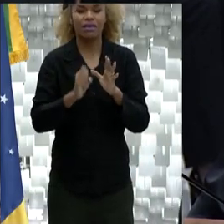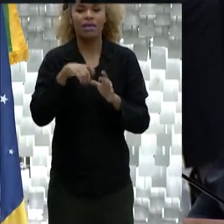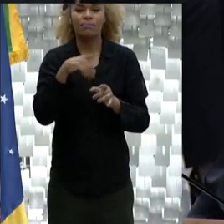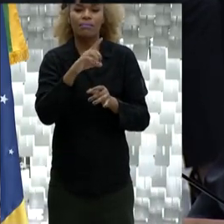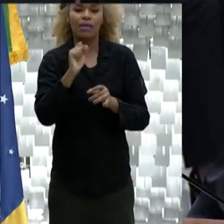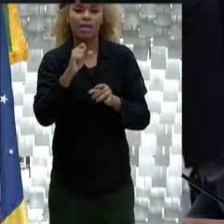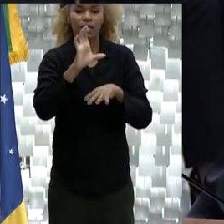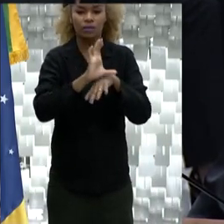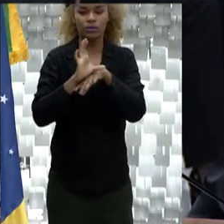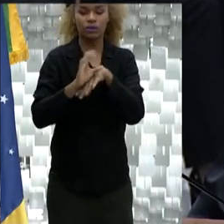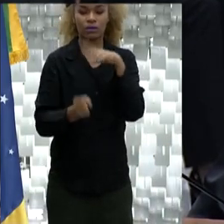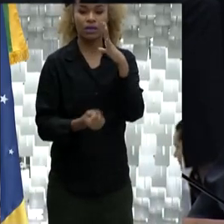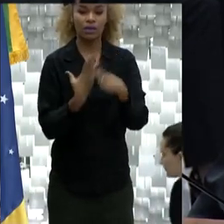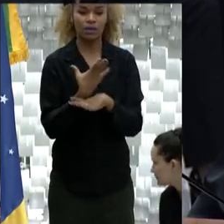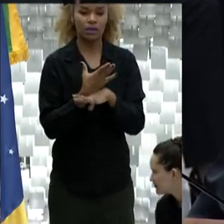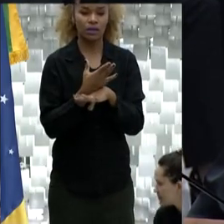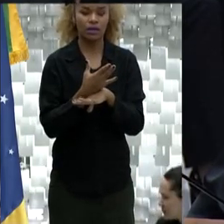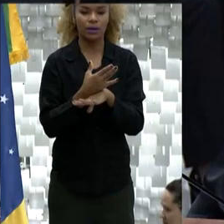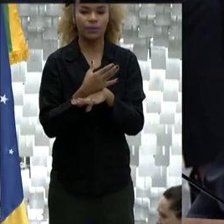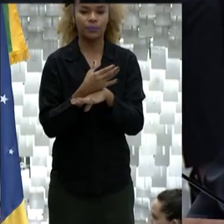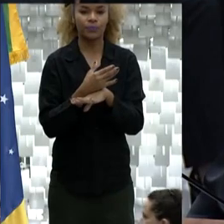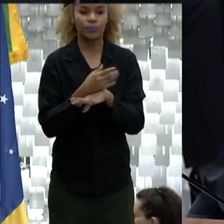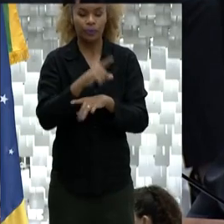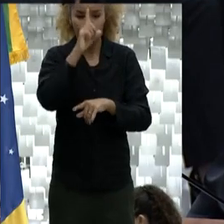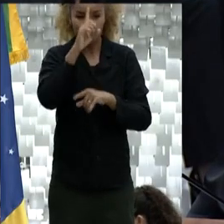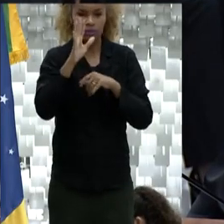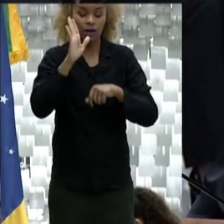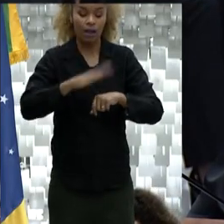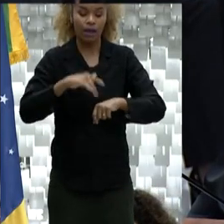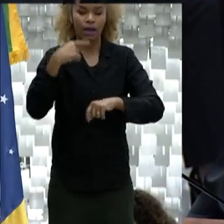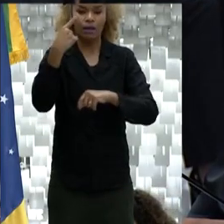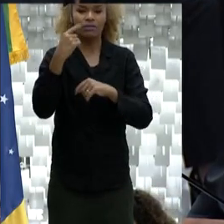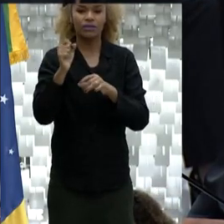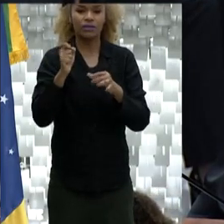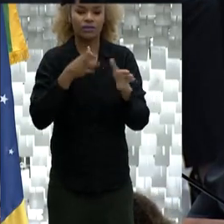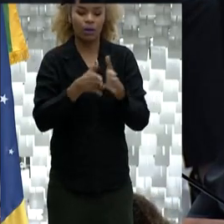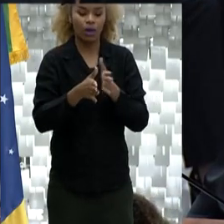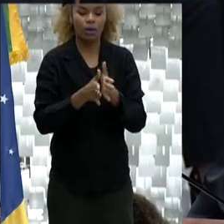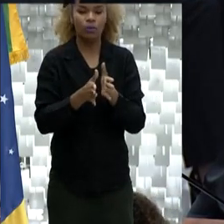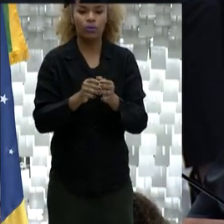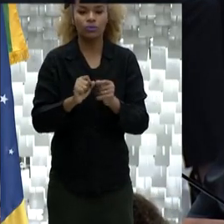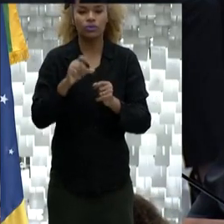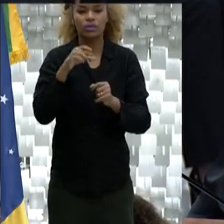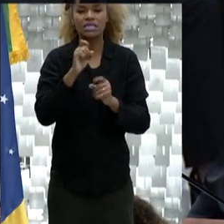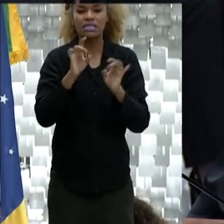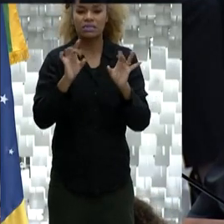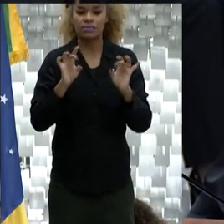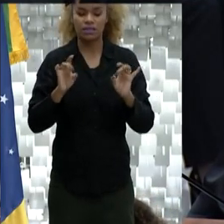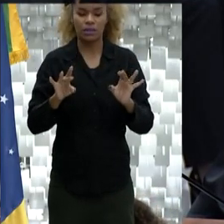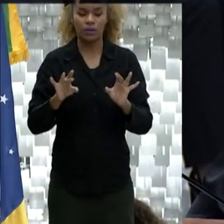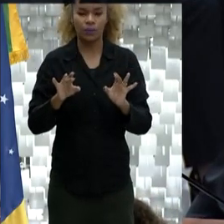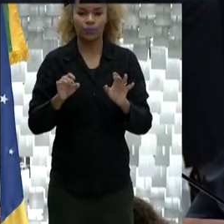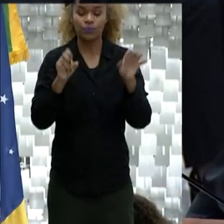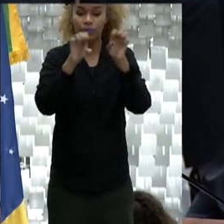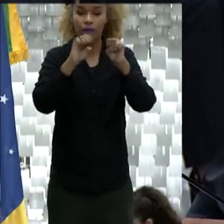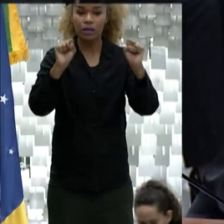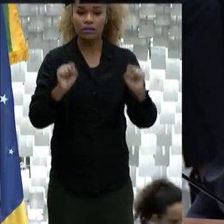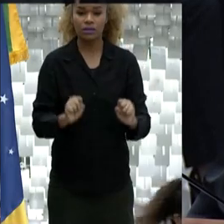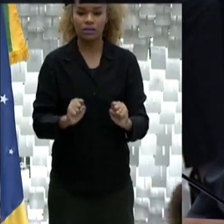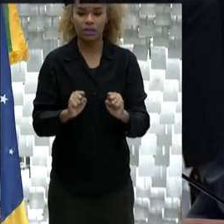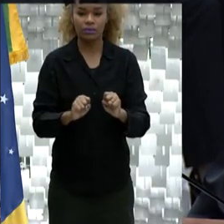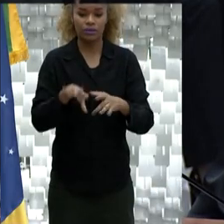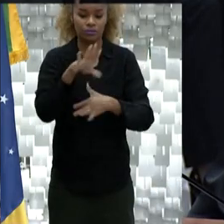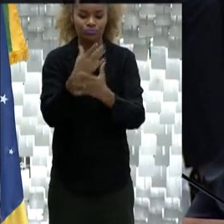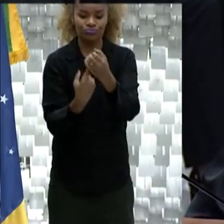a arguição de relevância para o recurso especial. O sistema de